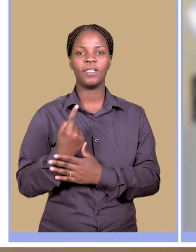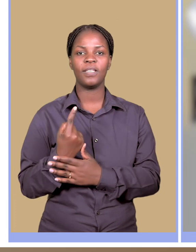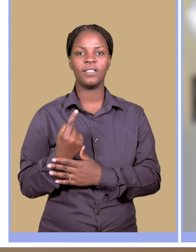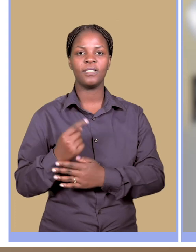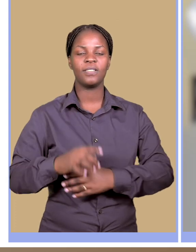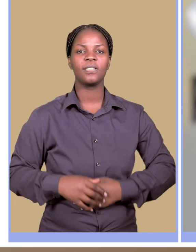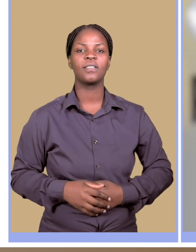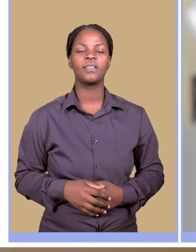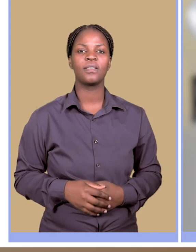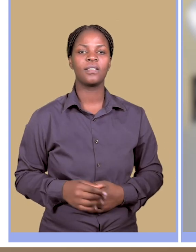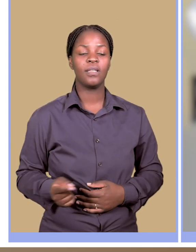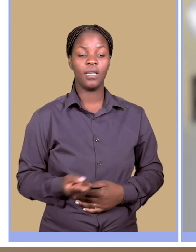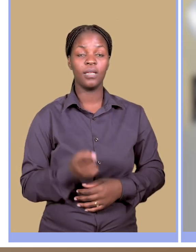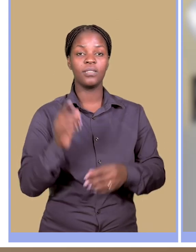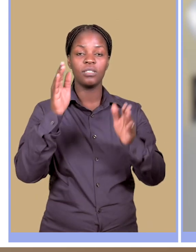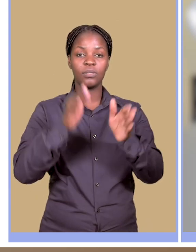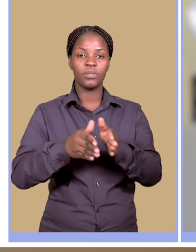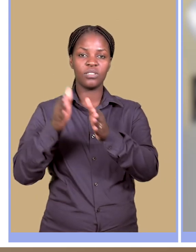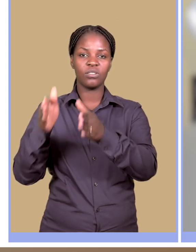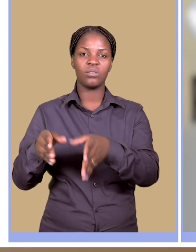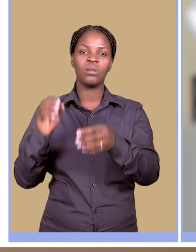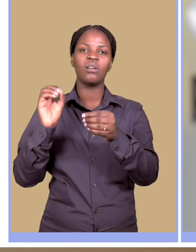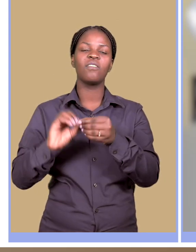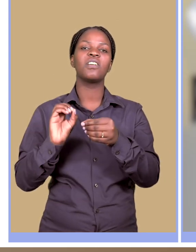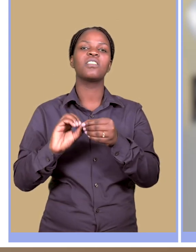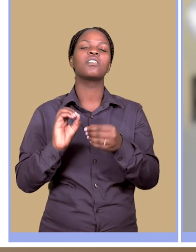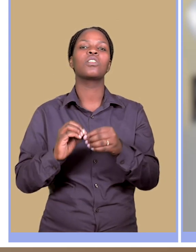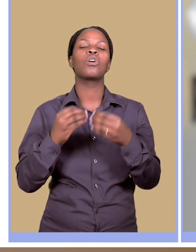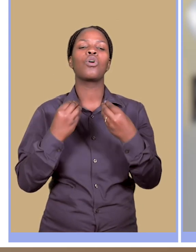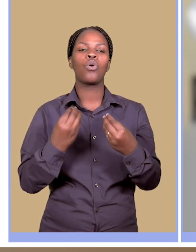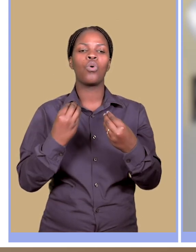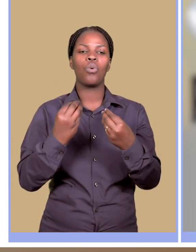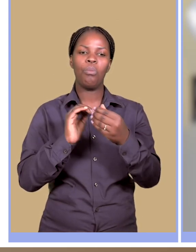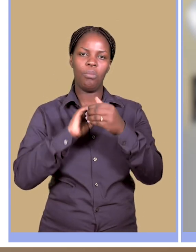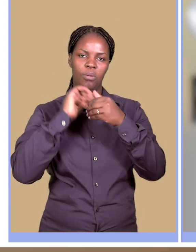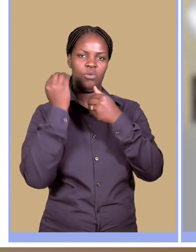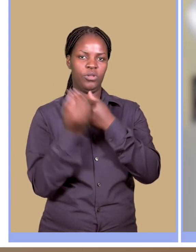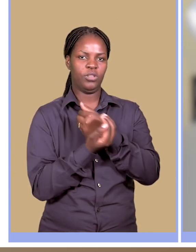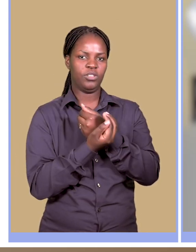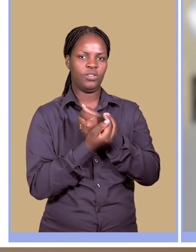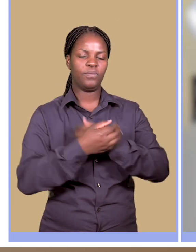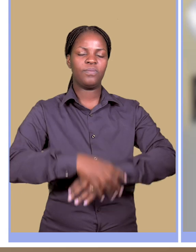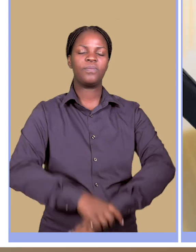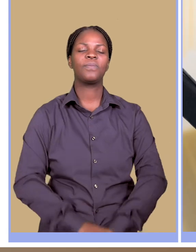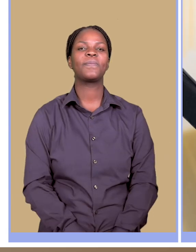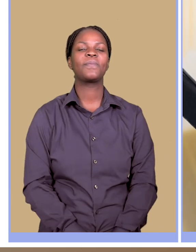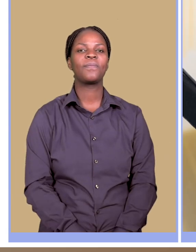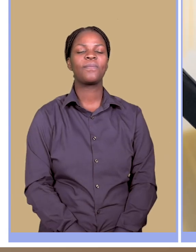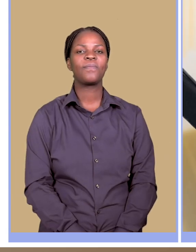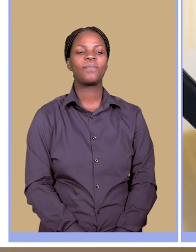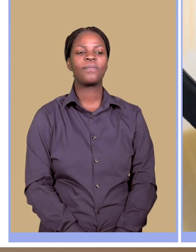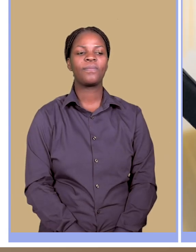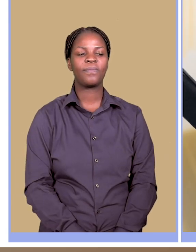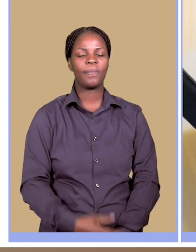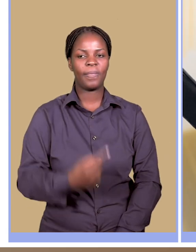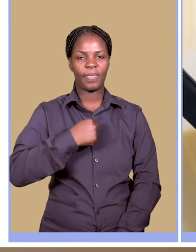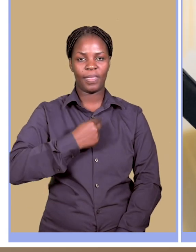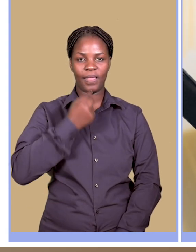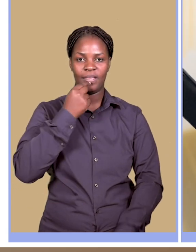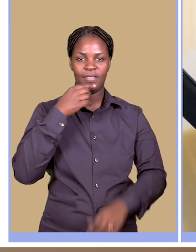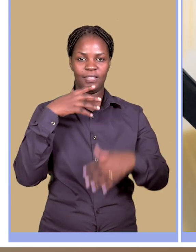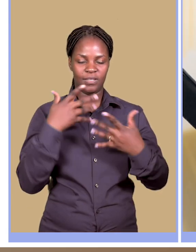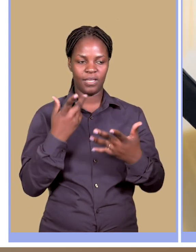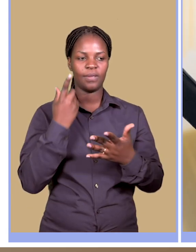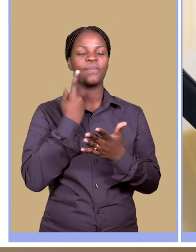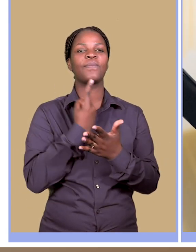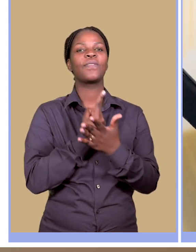nas zonas rurais, como essas pessoas podem se precaver dessas situações? Eu diria que